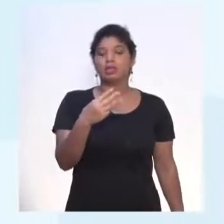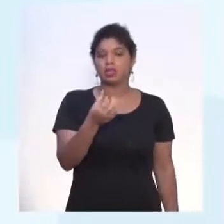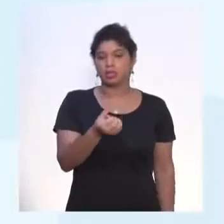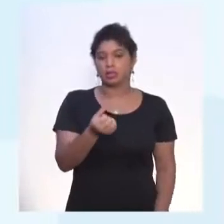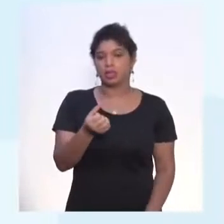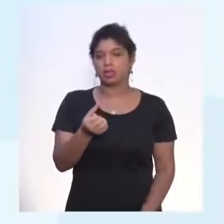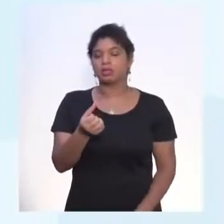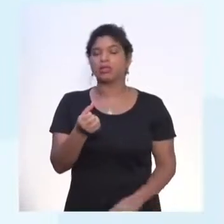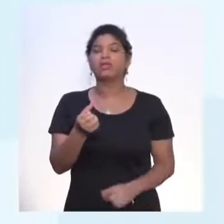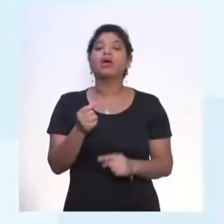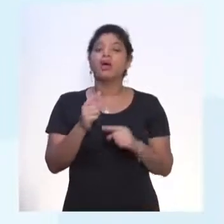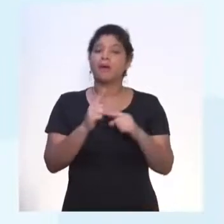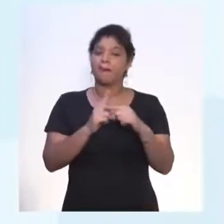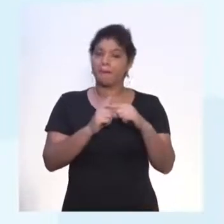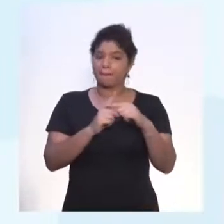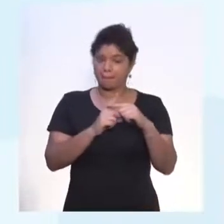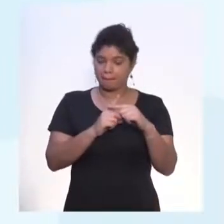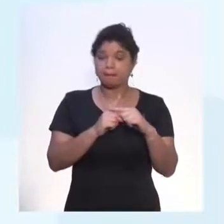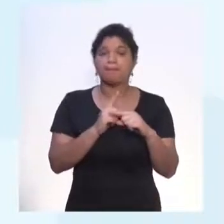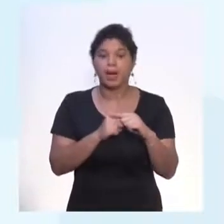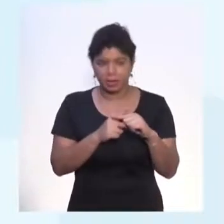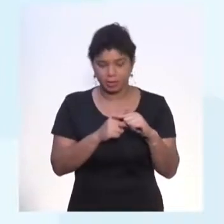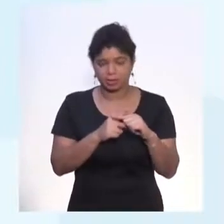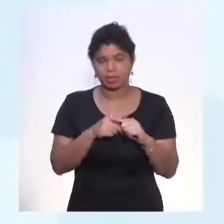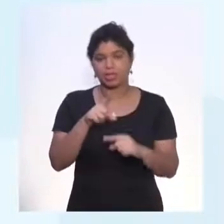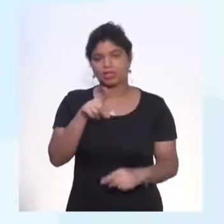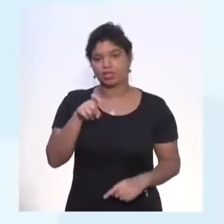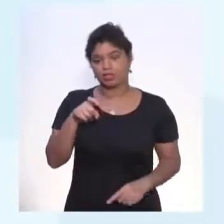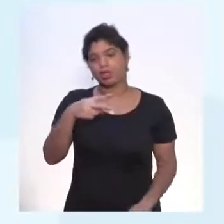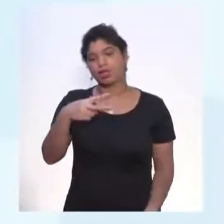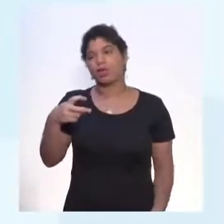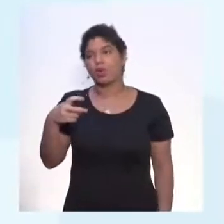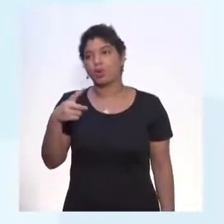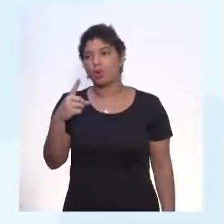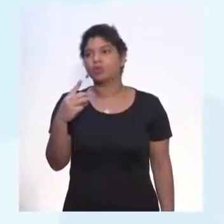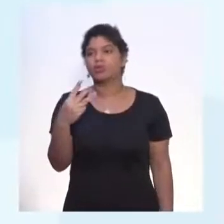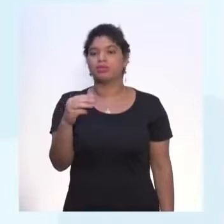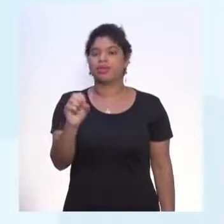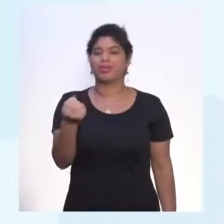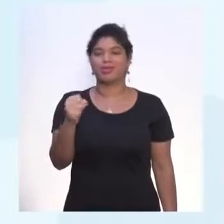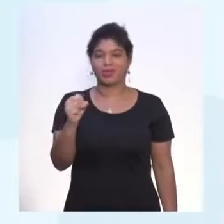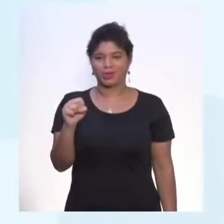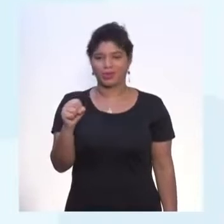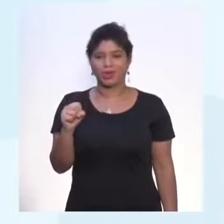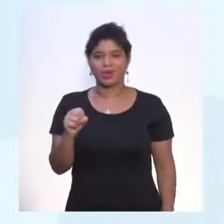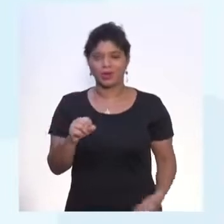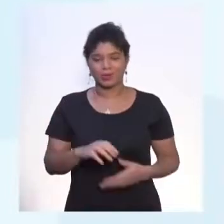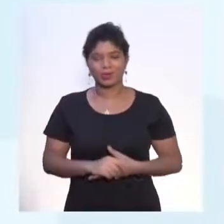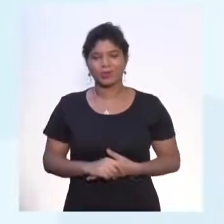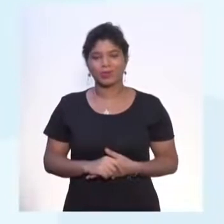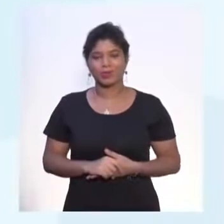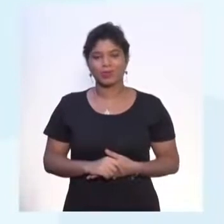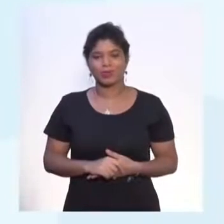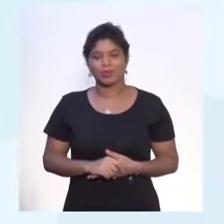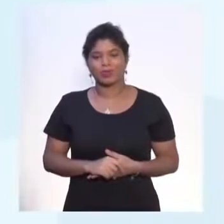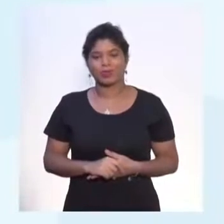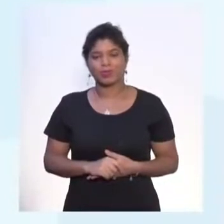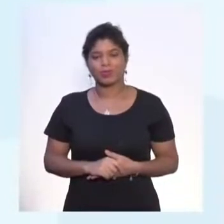escrito assim, ó. Então, eu escrito 60 mais 36 mais x é igual